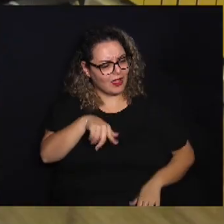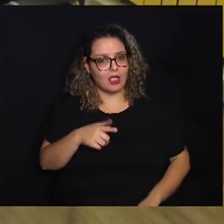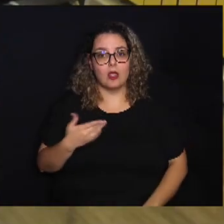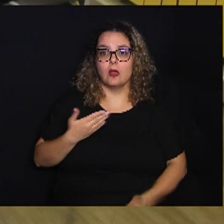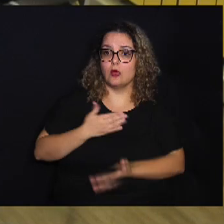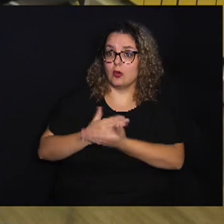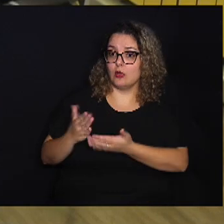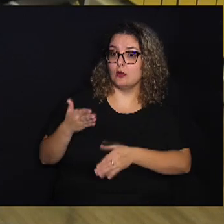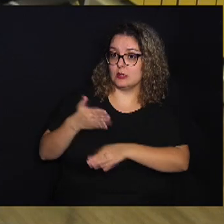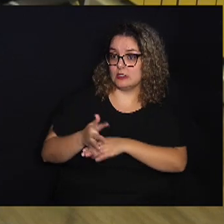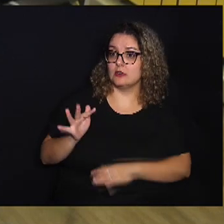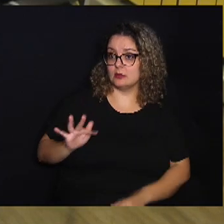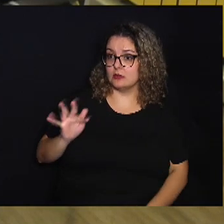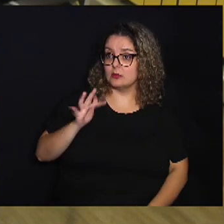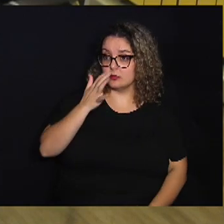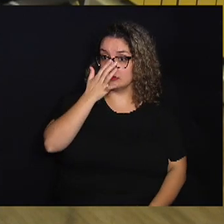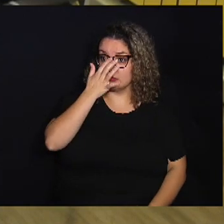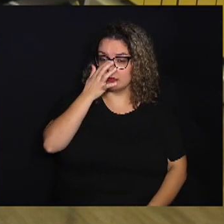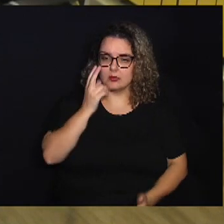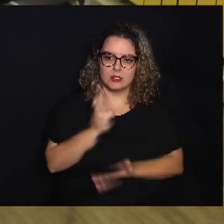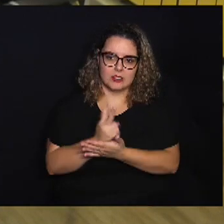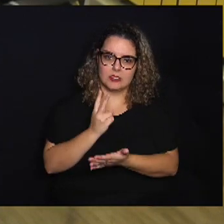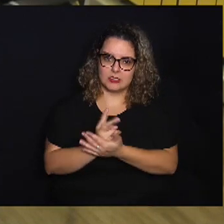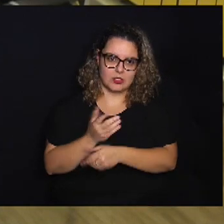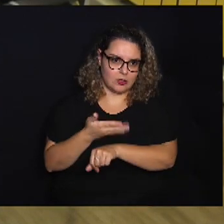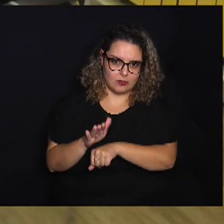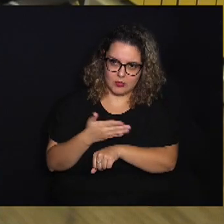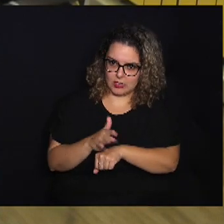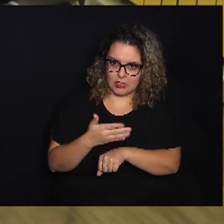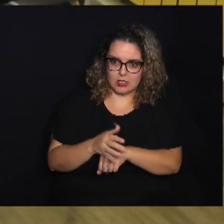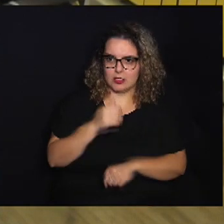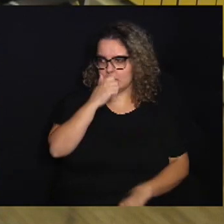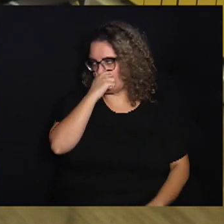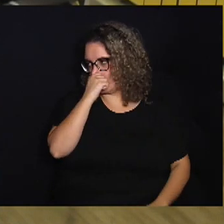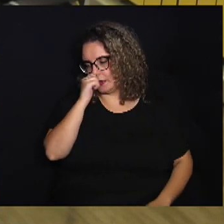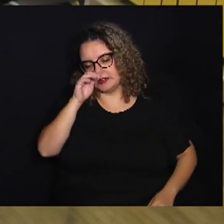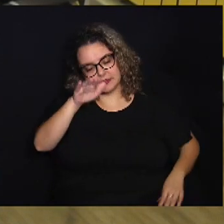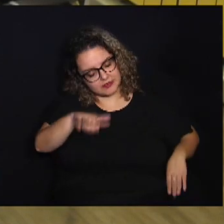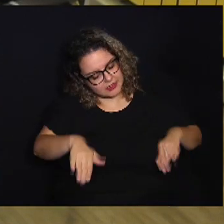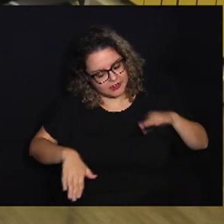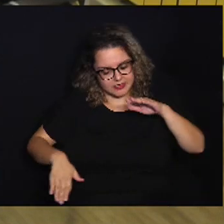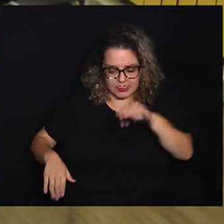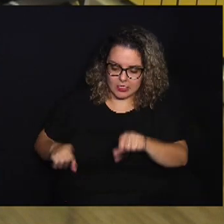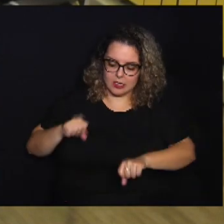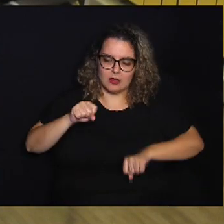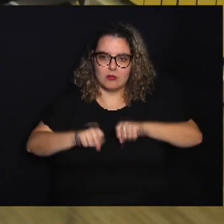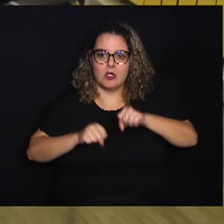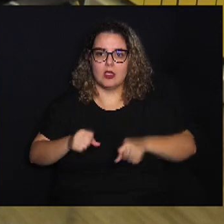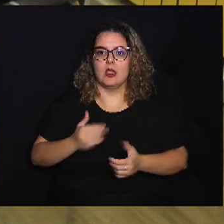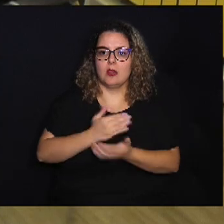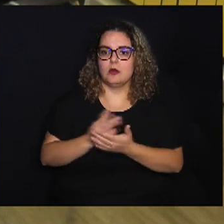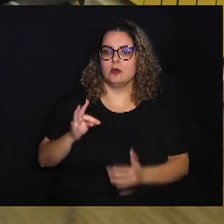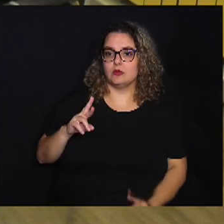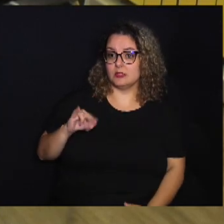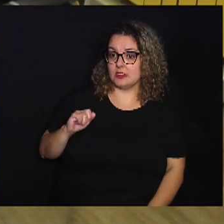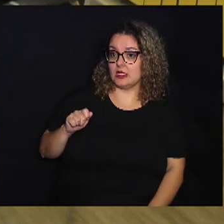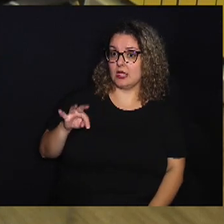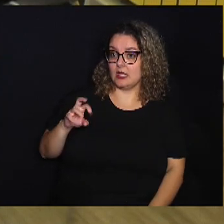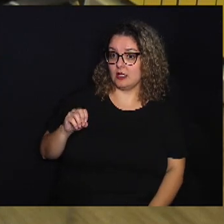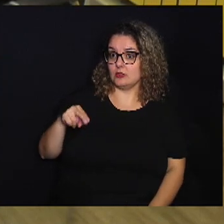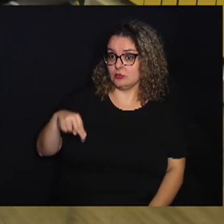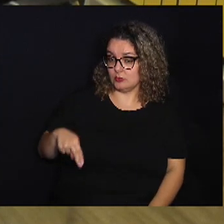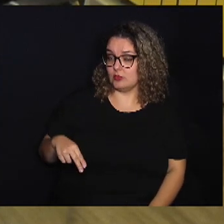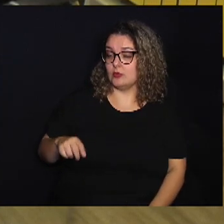entrei na faculdade, assim, eu sempre pratiquei, nadei, pedalei, aí comecei no triatlon mesmo quando eu entrei na